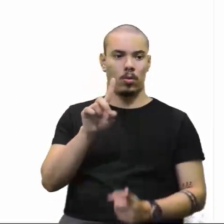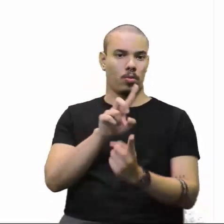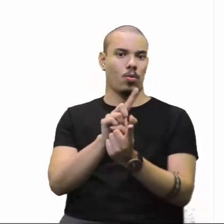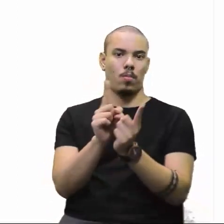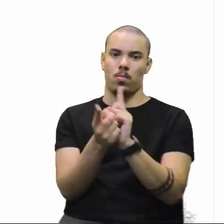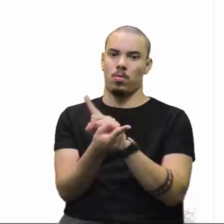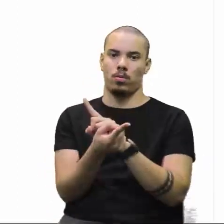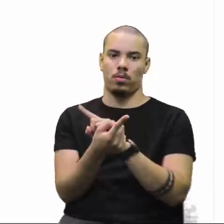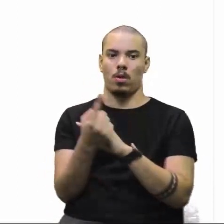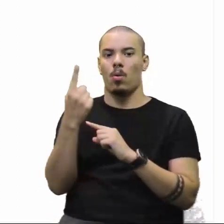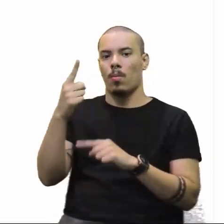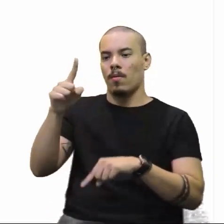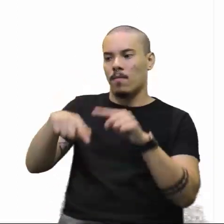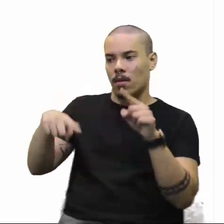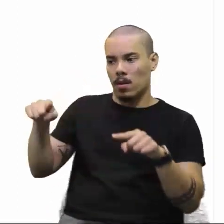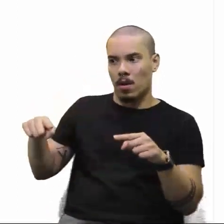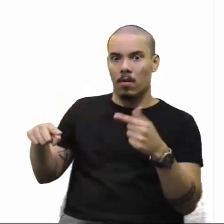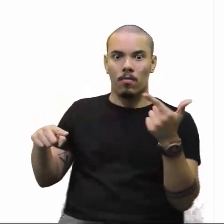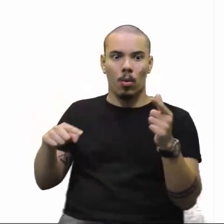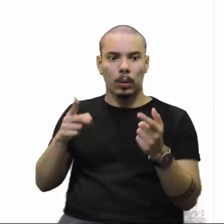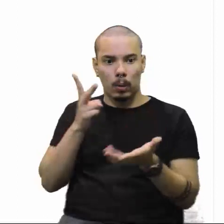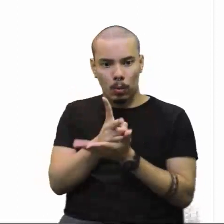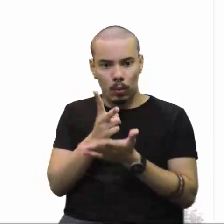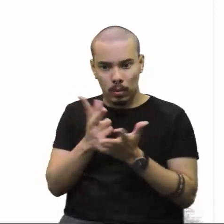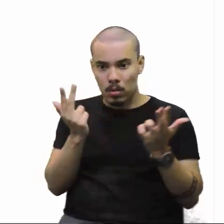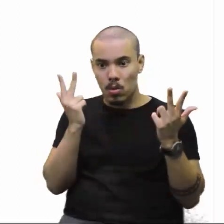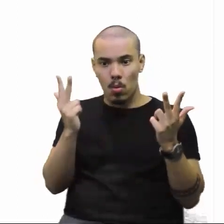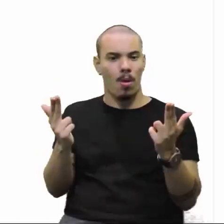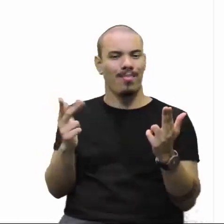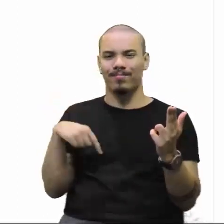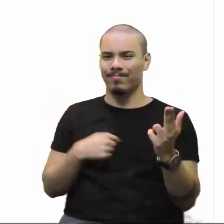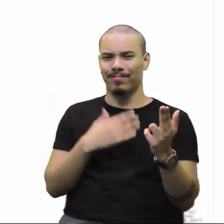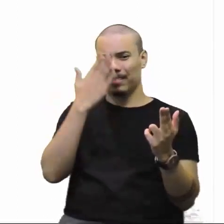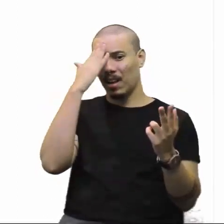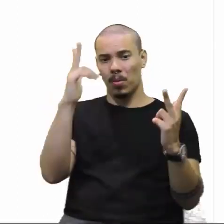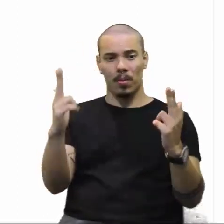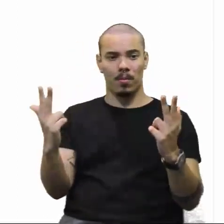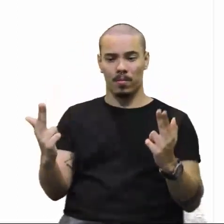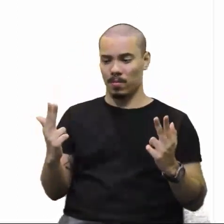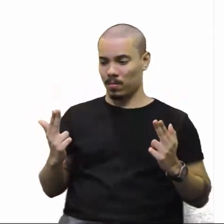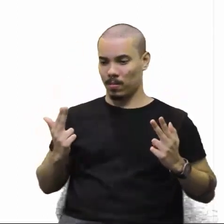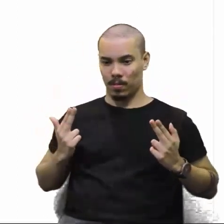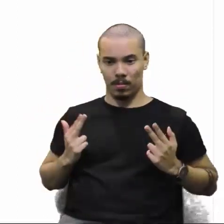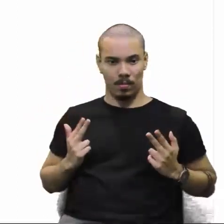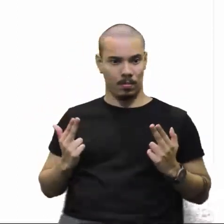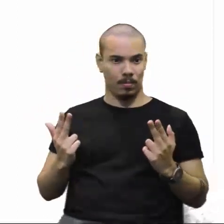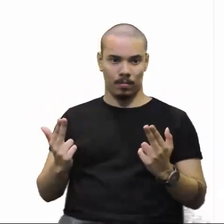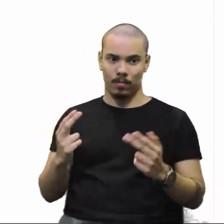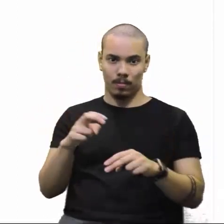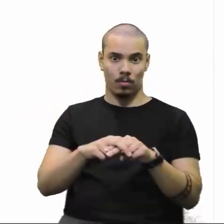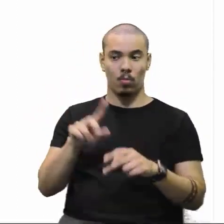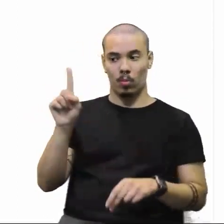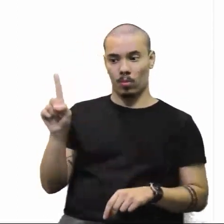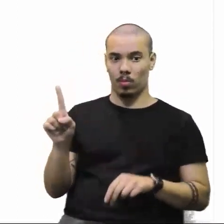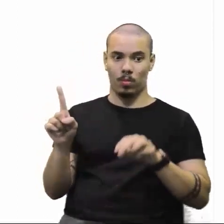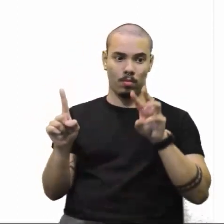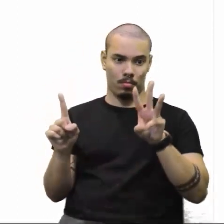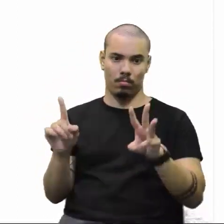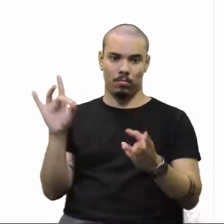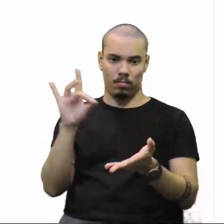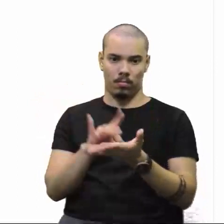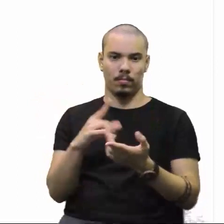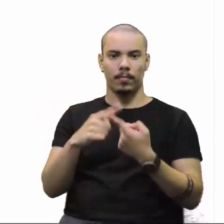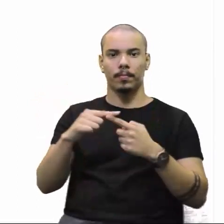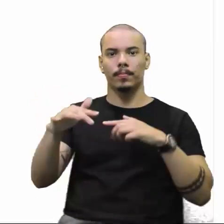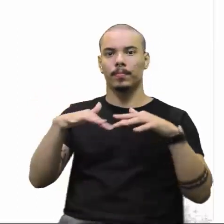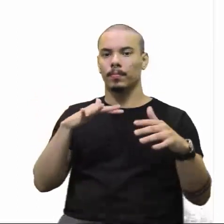Uma constante e uma variável. Então, uma tem que ser verdadeira em relação à outra. E nós sabemos que os referenciais se movem com